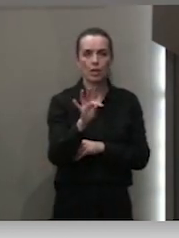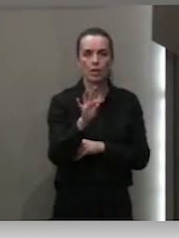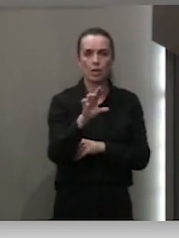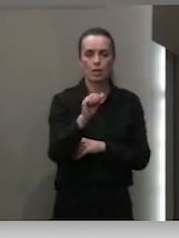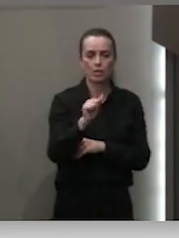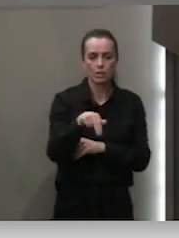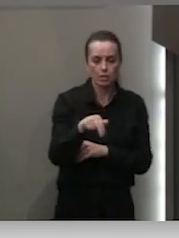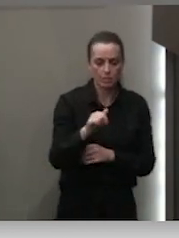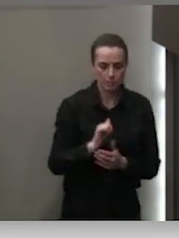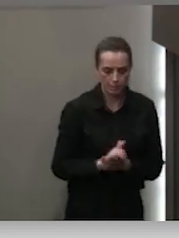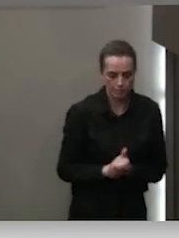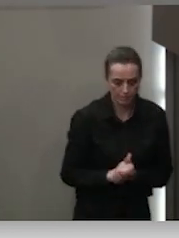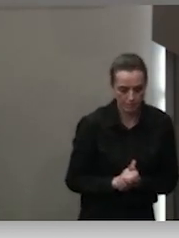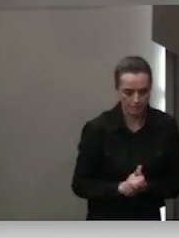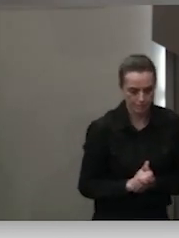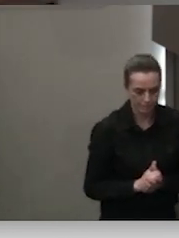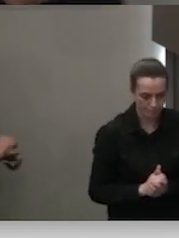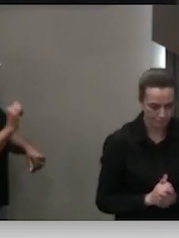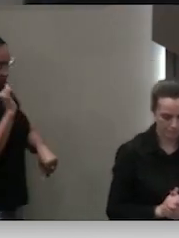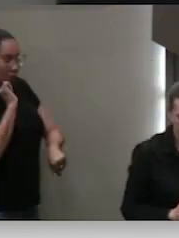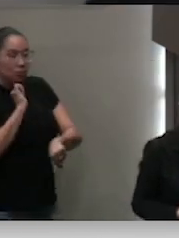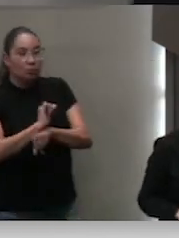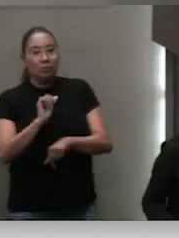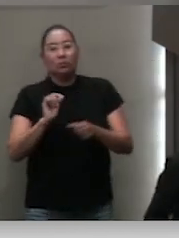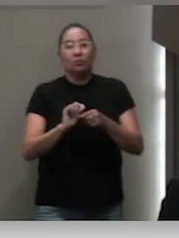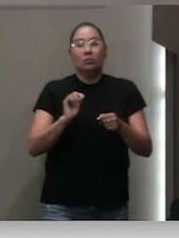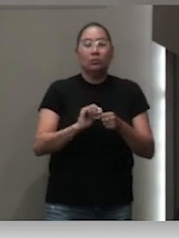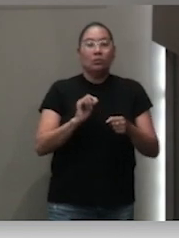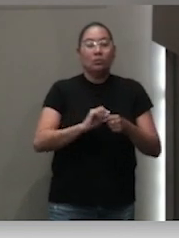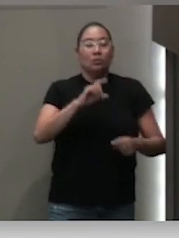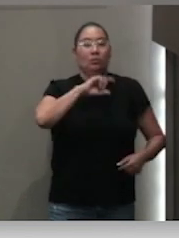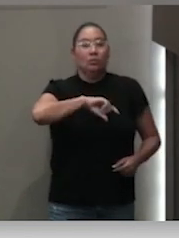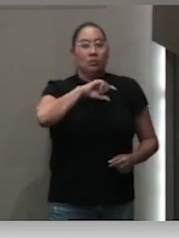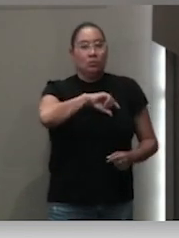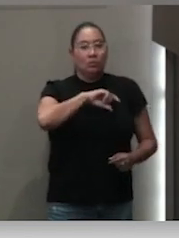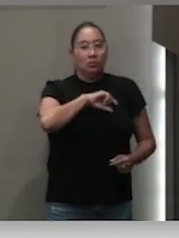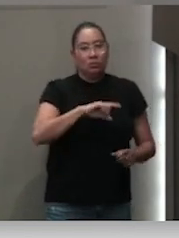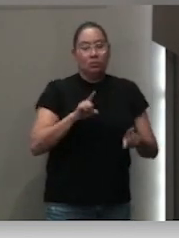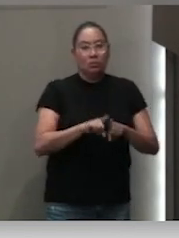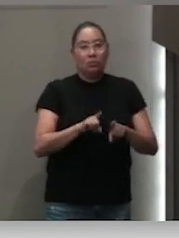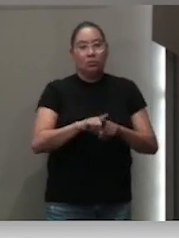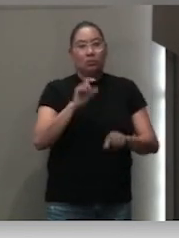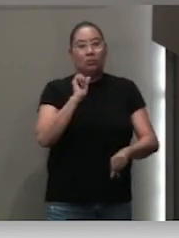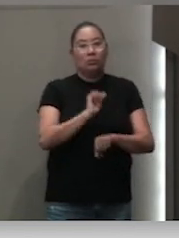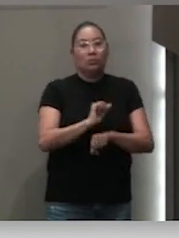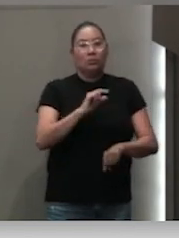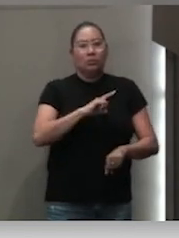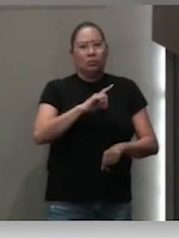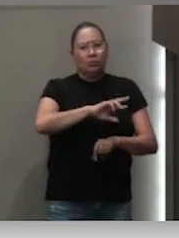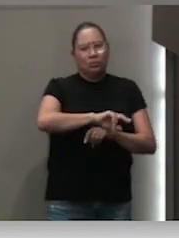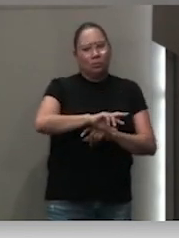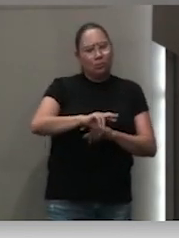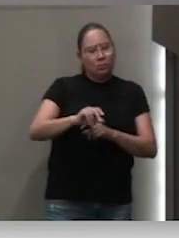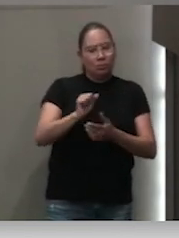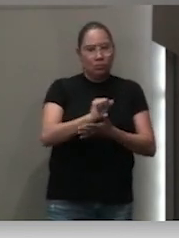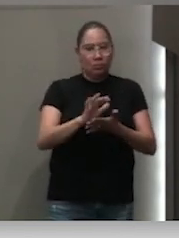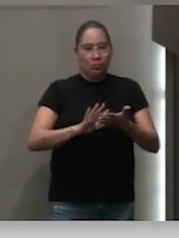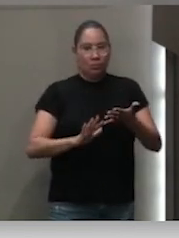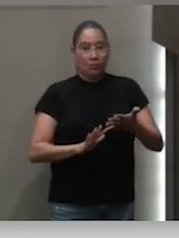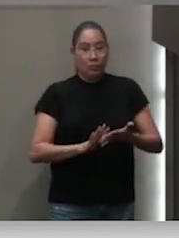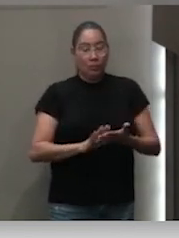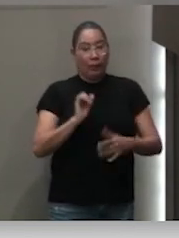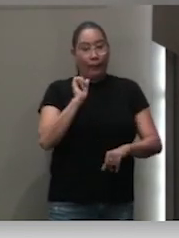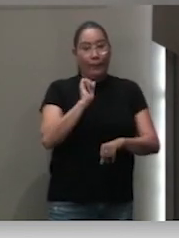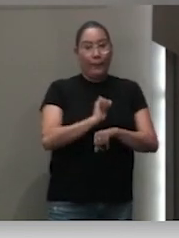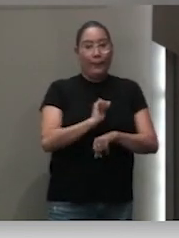simplesmente parou de fazer os exames de carteira parou de ter uma série de atividades